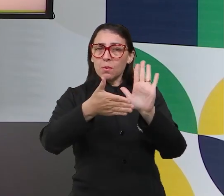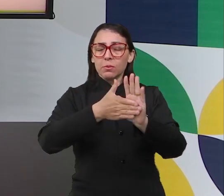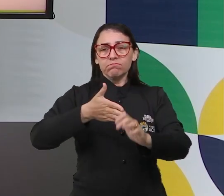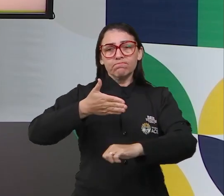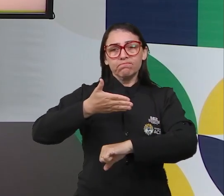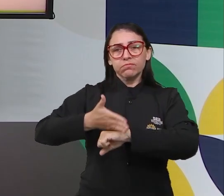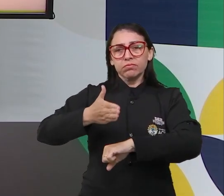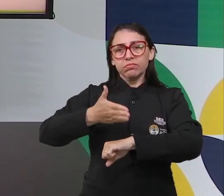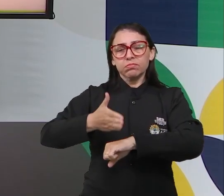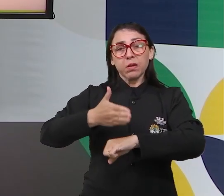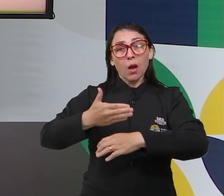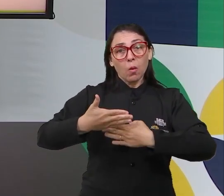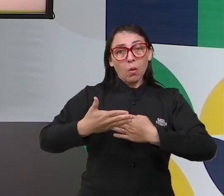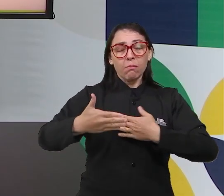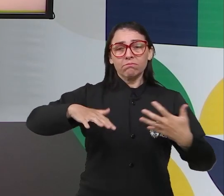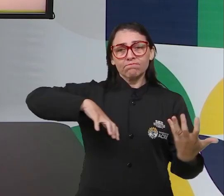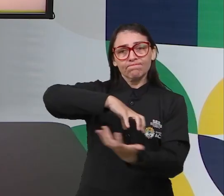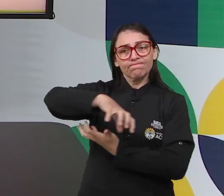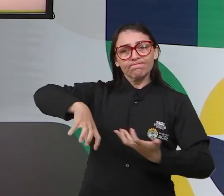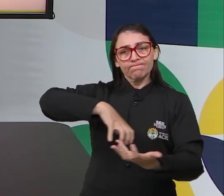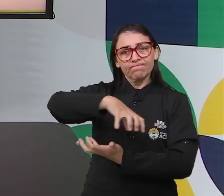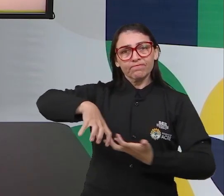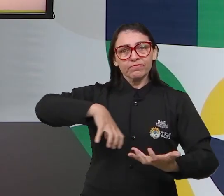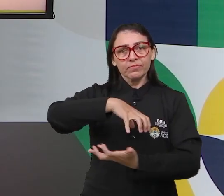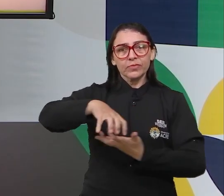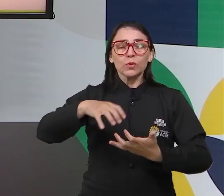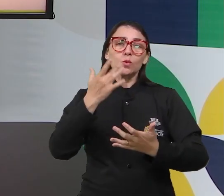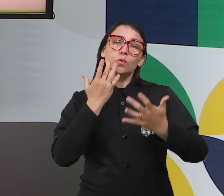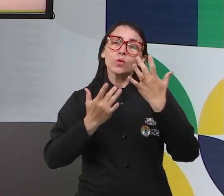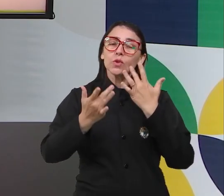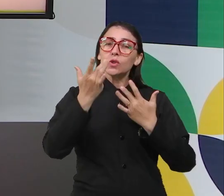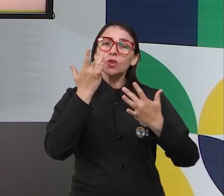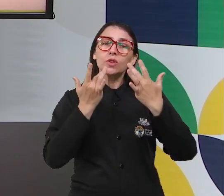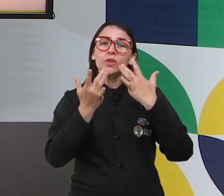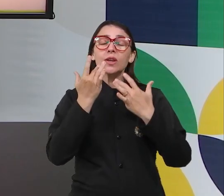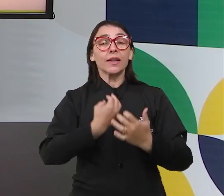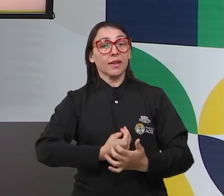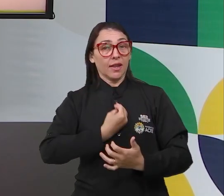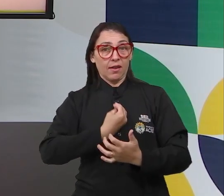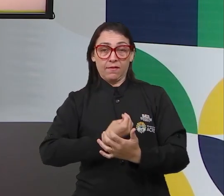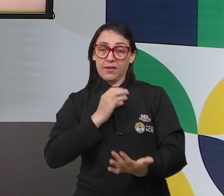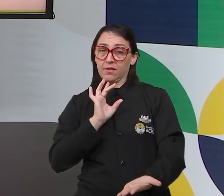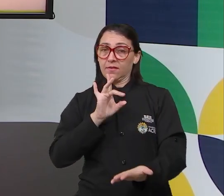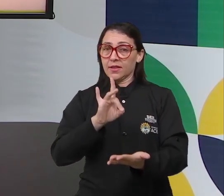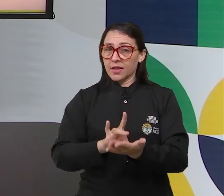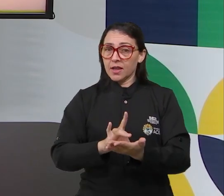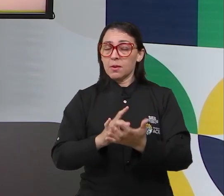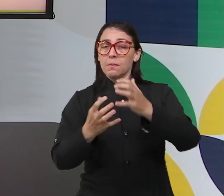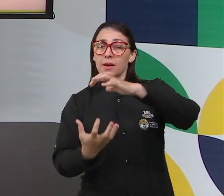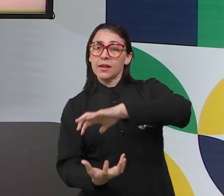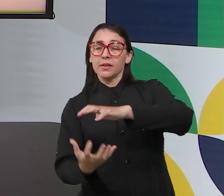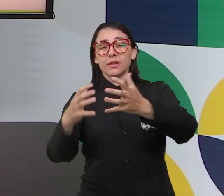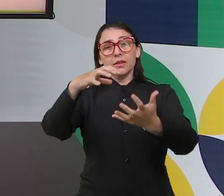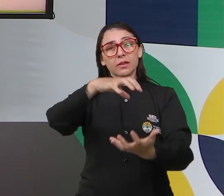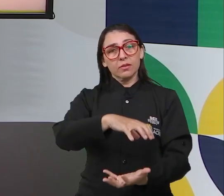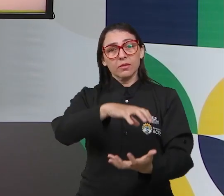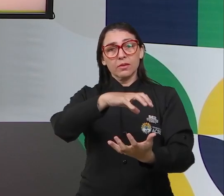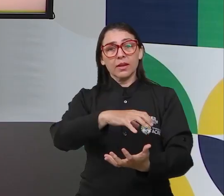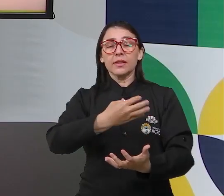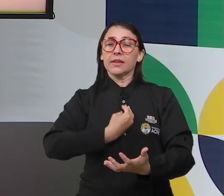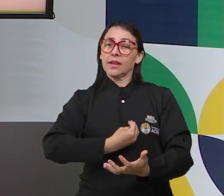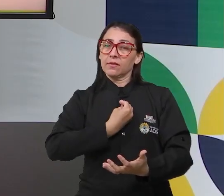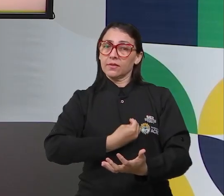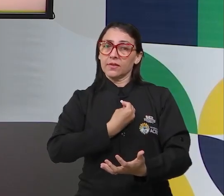para a revolução, um ensaio no teatro da vida real para a transformação da